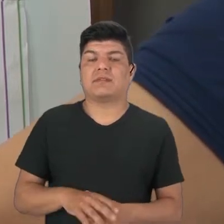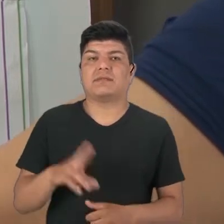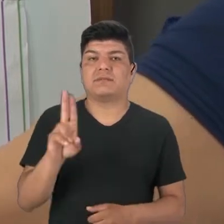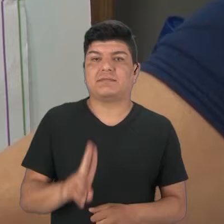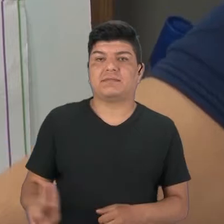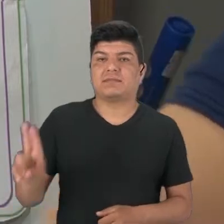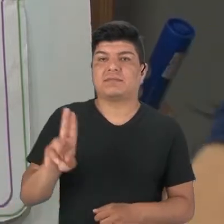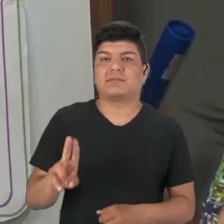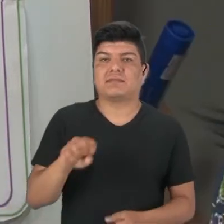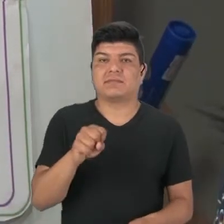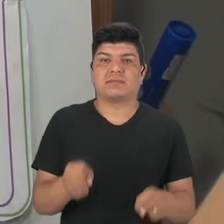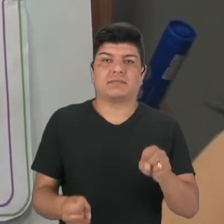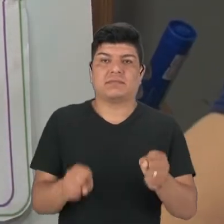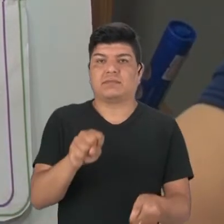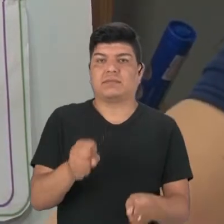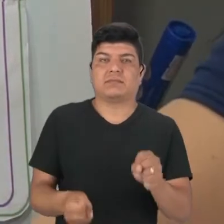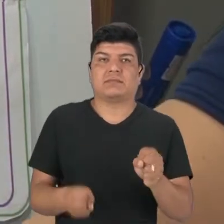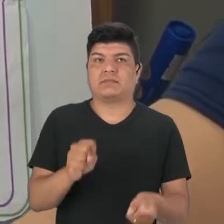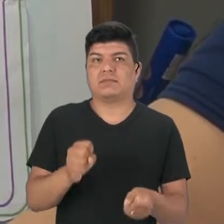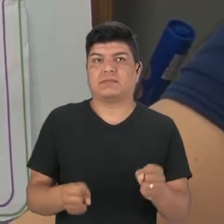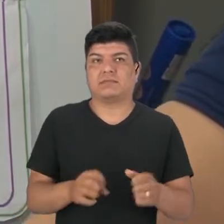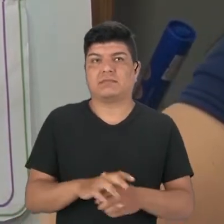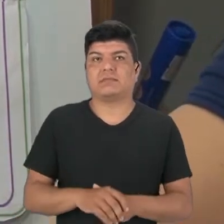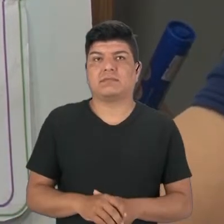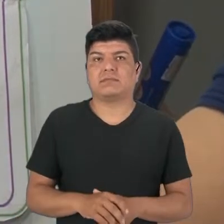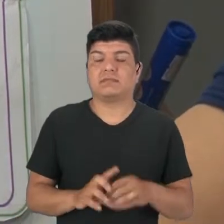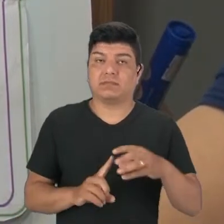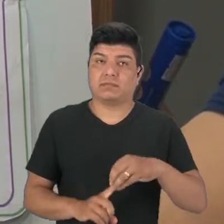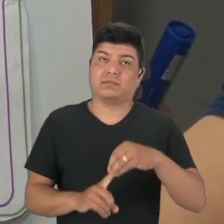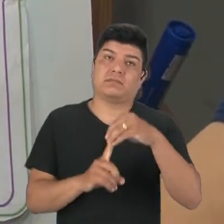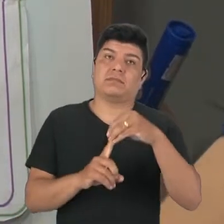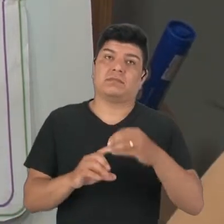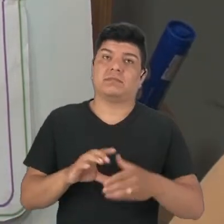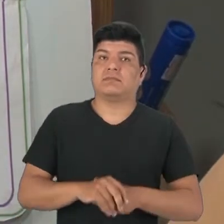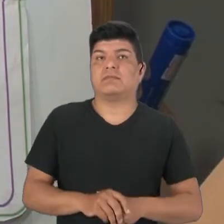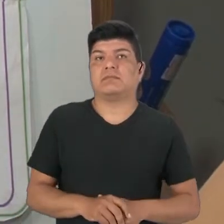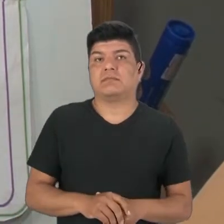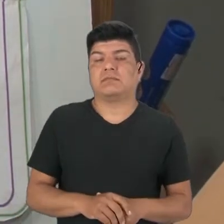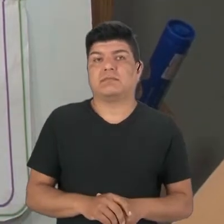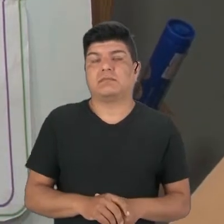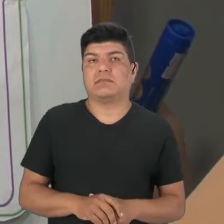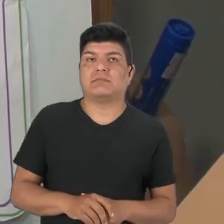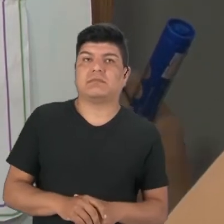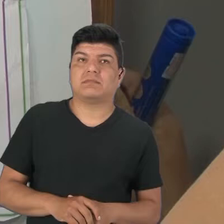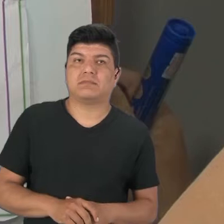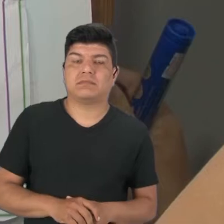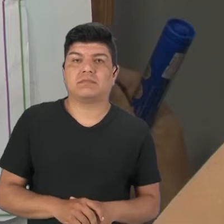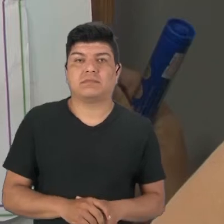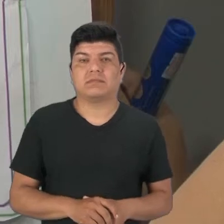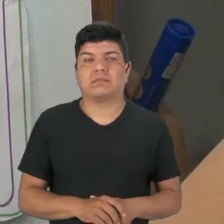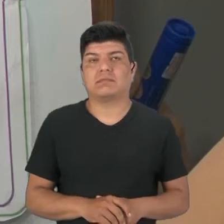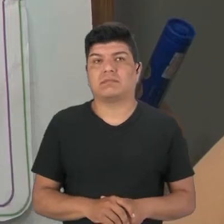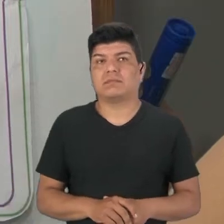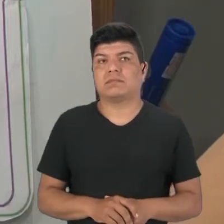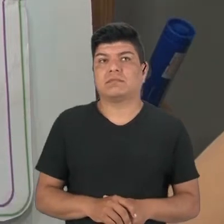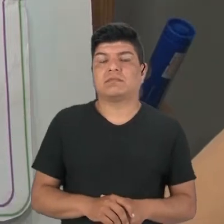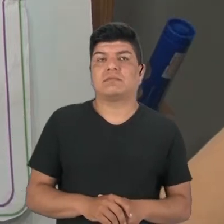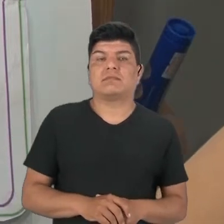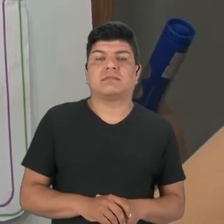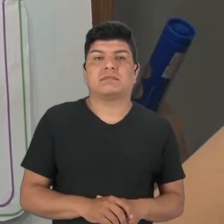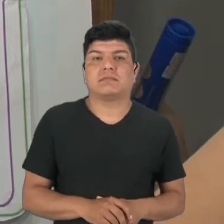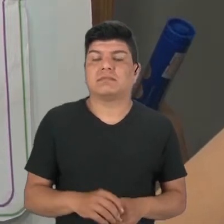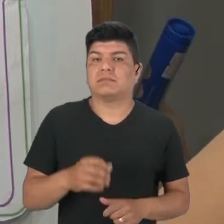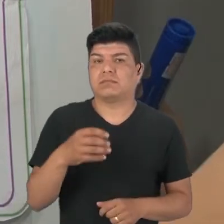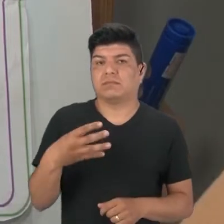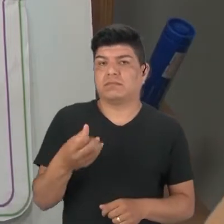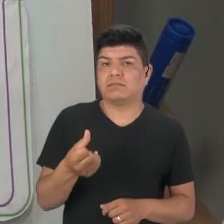carro, né? Ônibus são quantos? Vamos ver, ó. 2, 4,